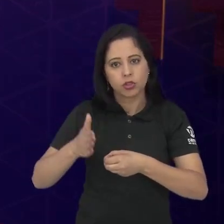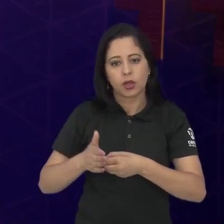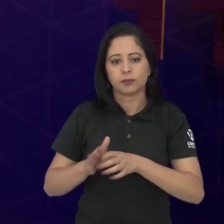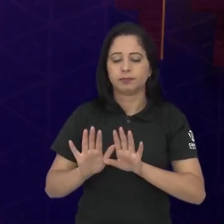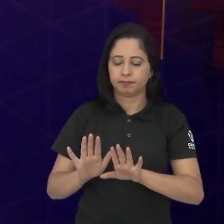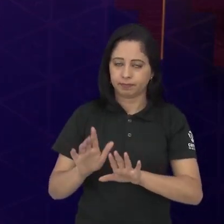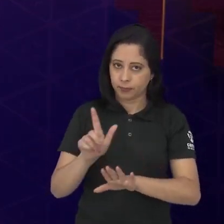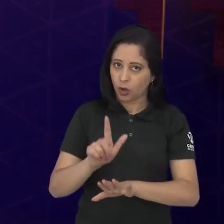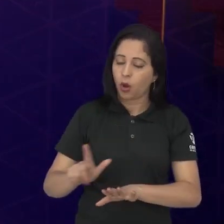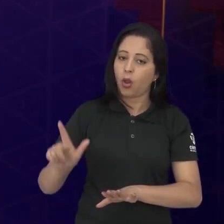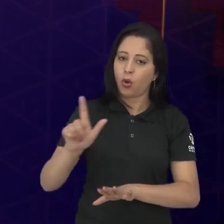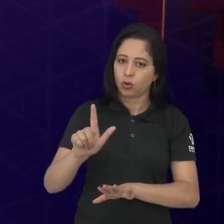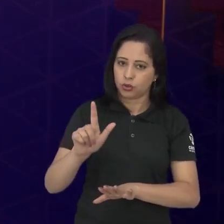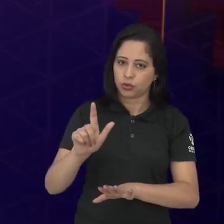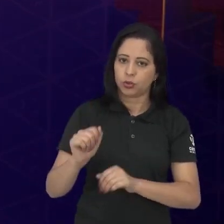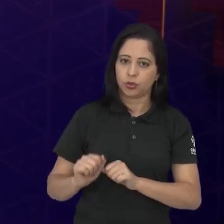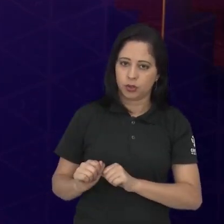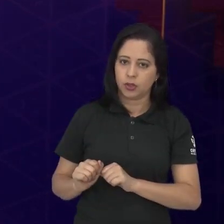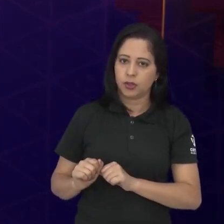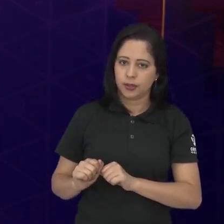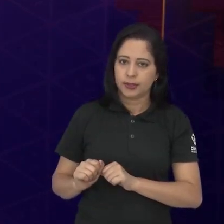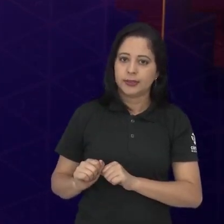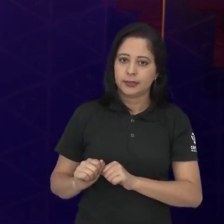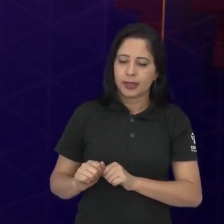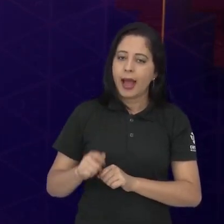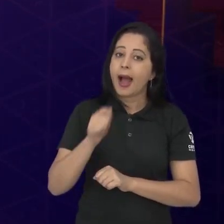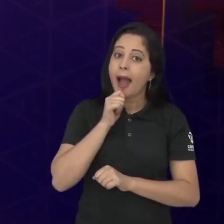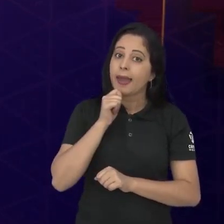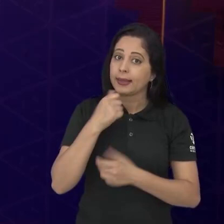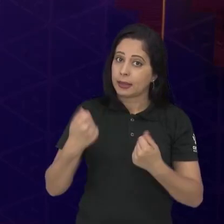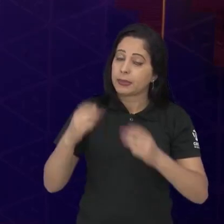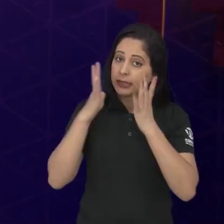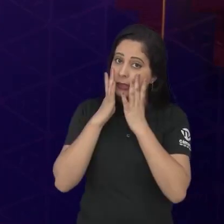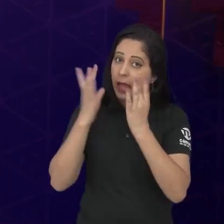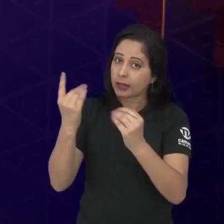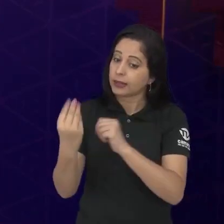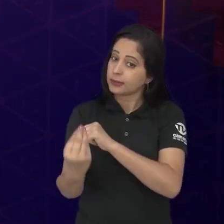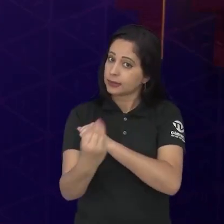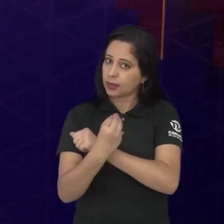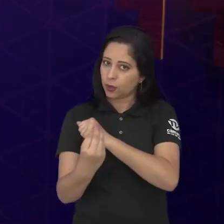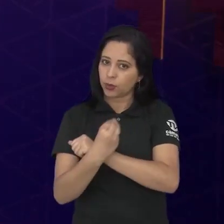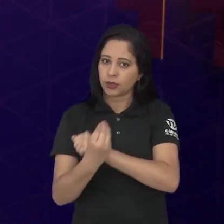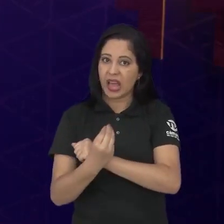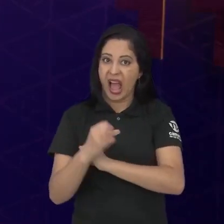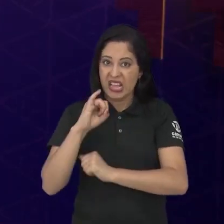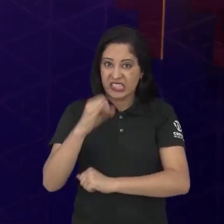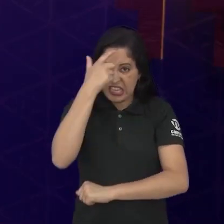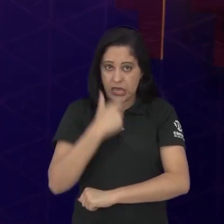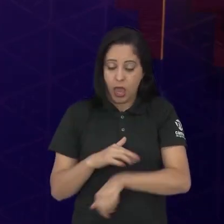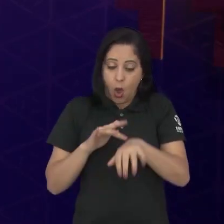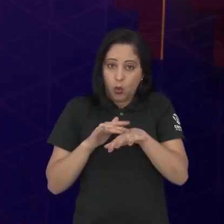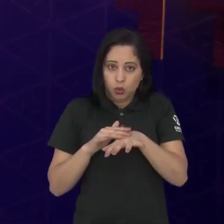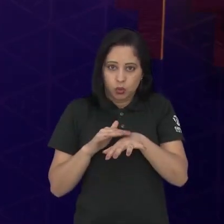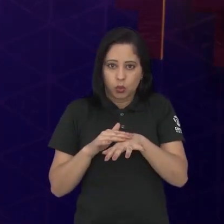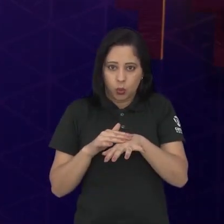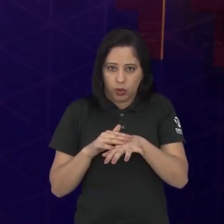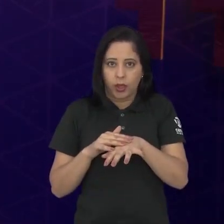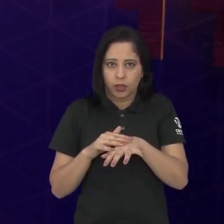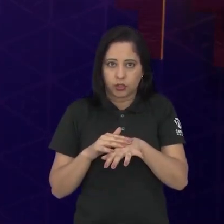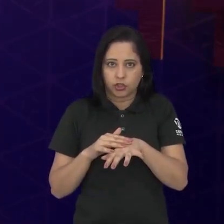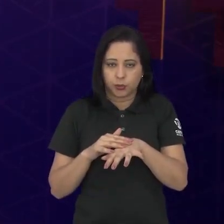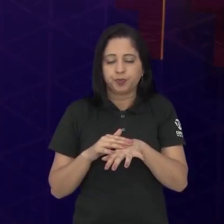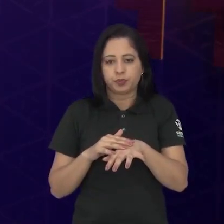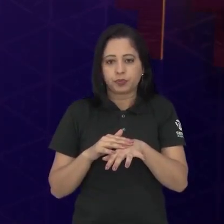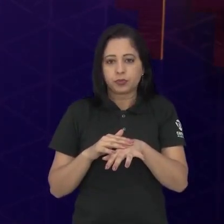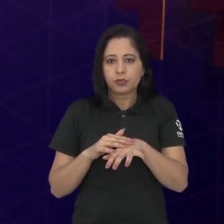normalidade. É lógico, a gente fica mais atento para se cuidar. Se eu tô doente, por exemplo, mesmo que